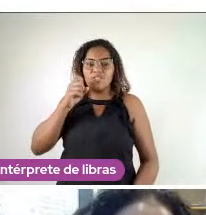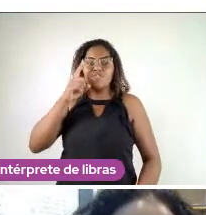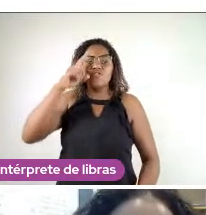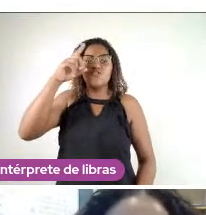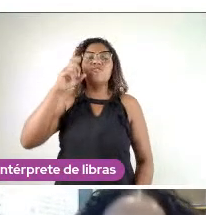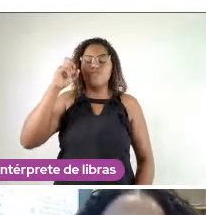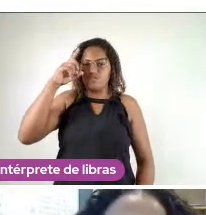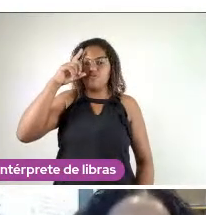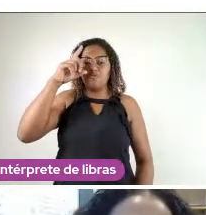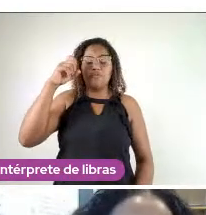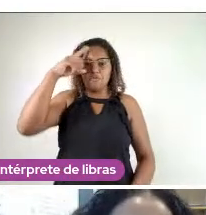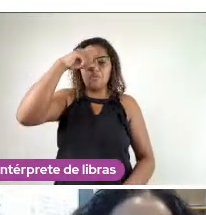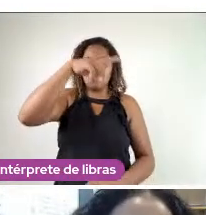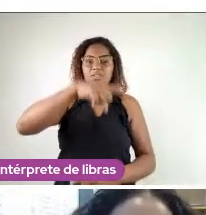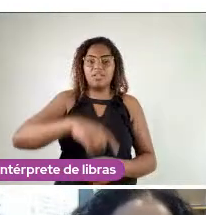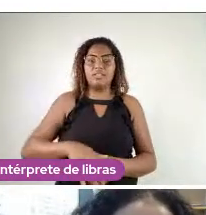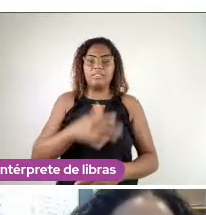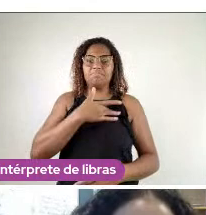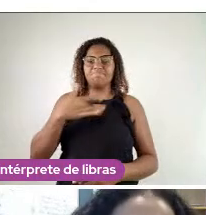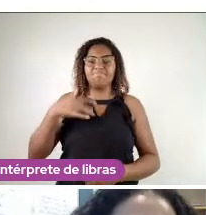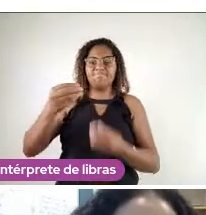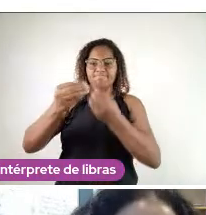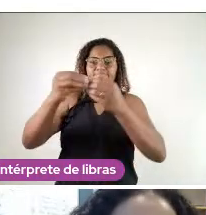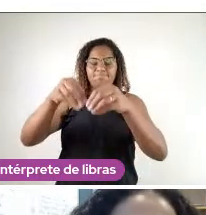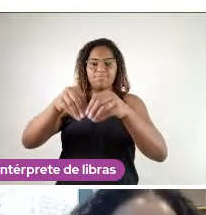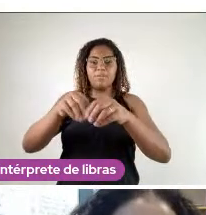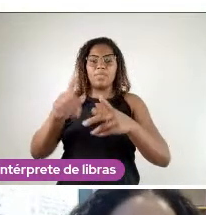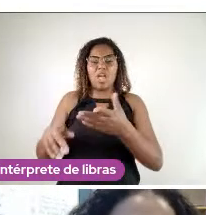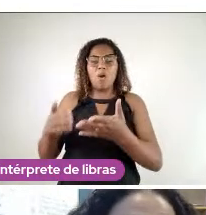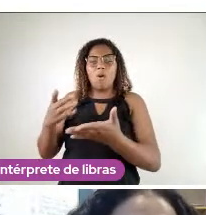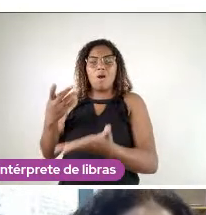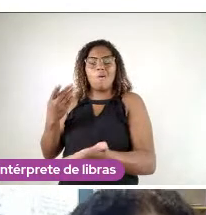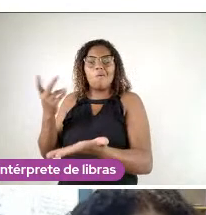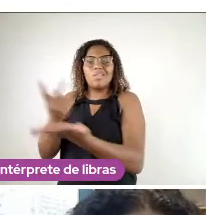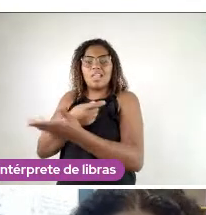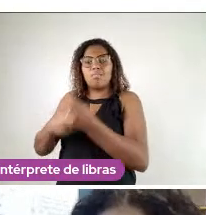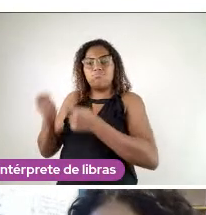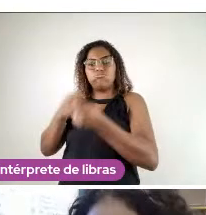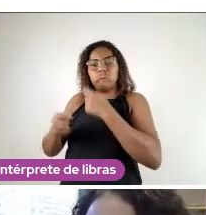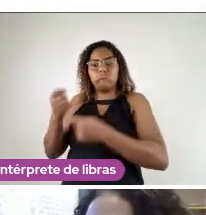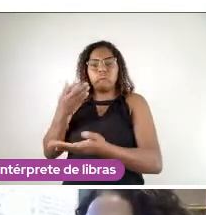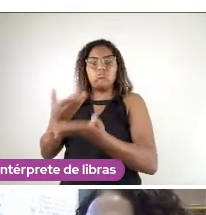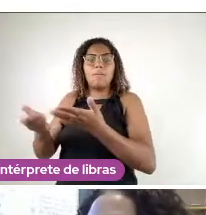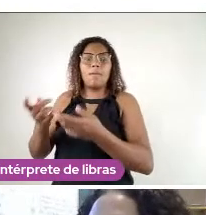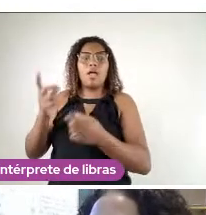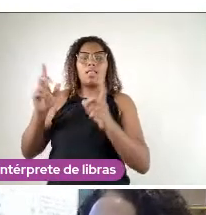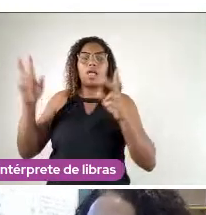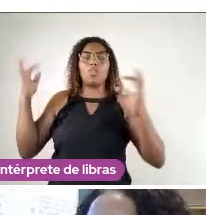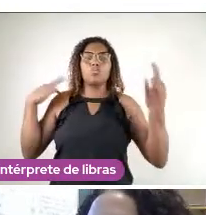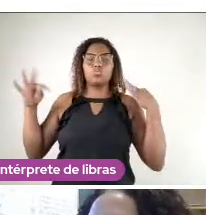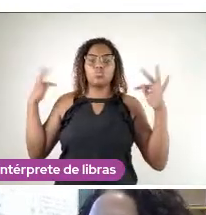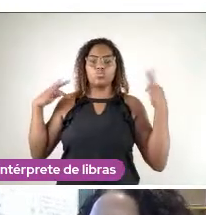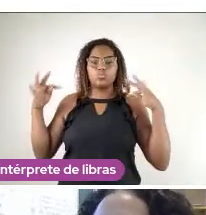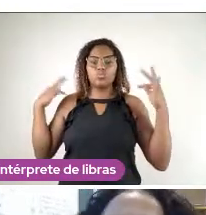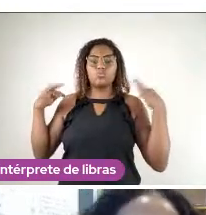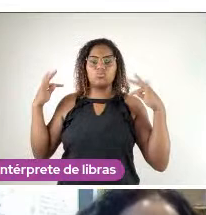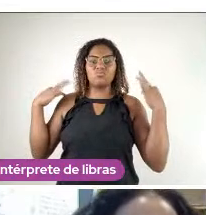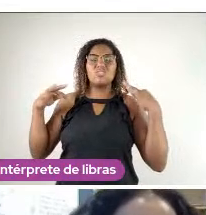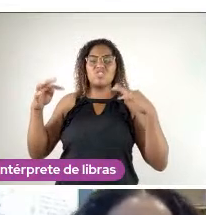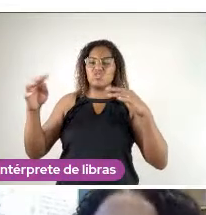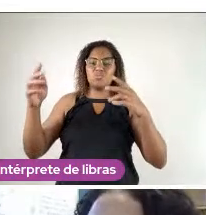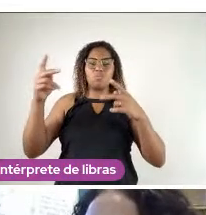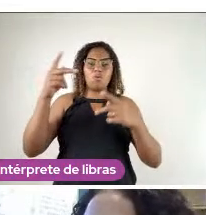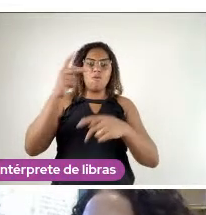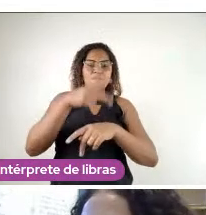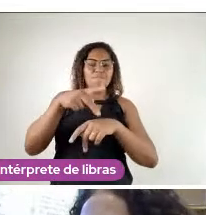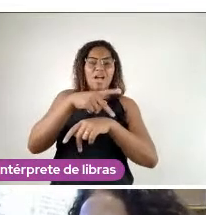e existe uma perda econômica muito grande relacionada com o turismo, né? Mas também tem impactos